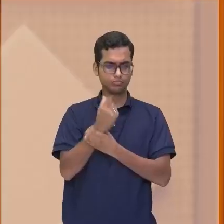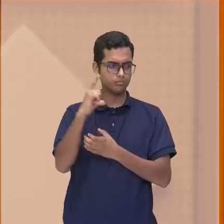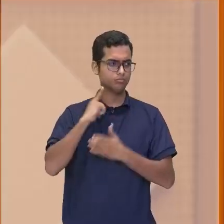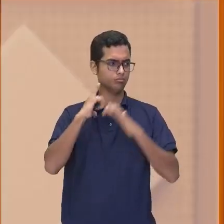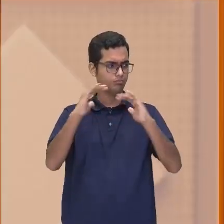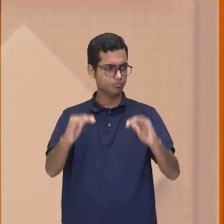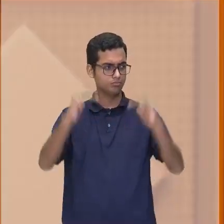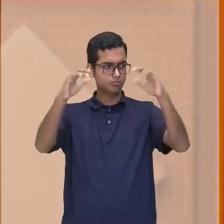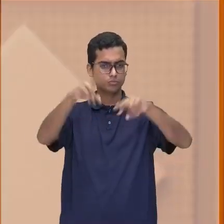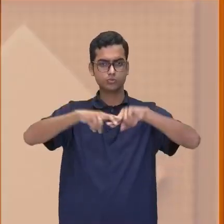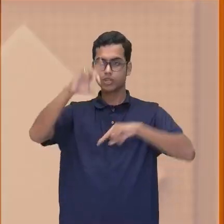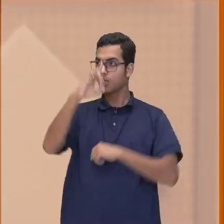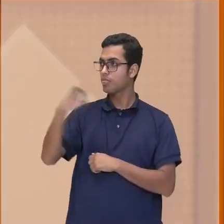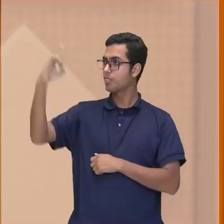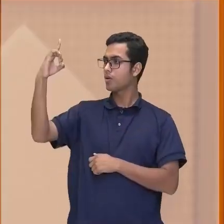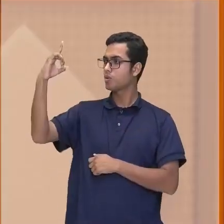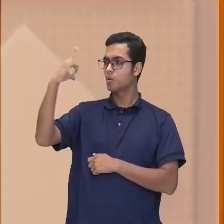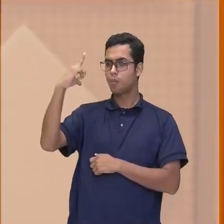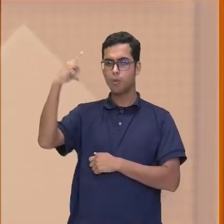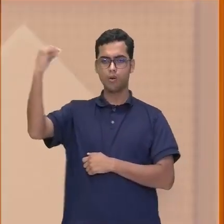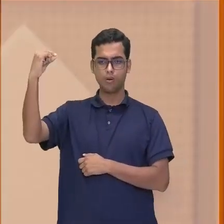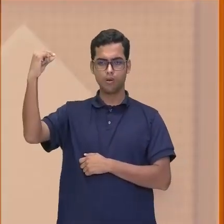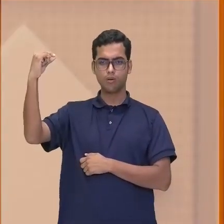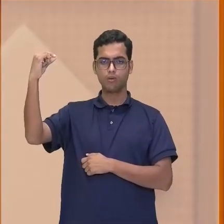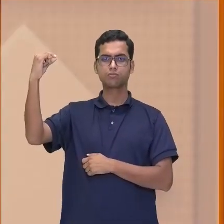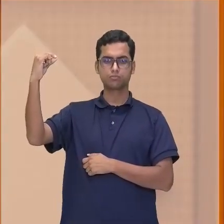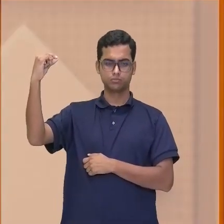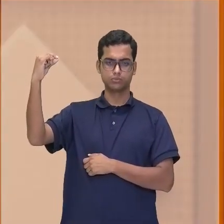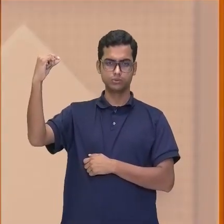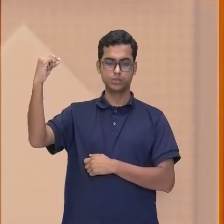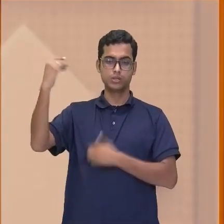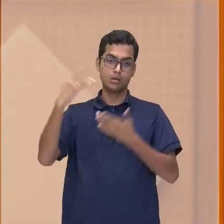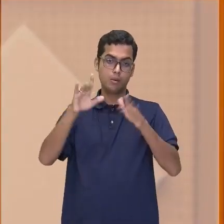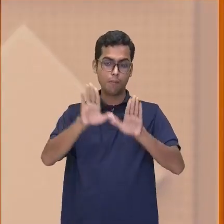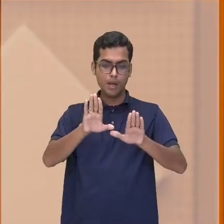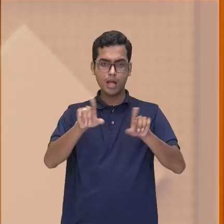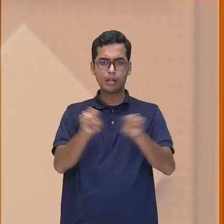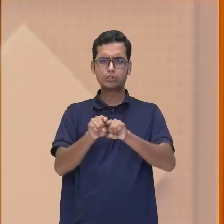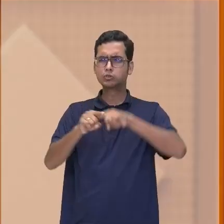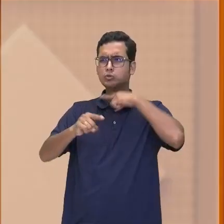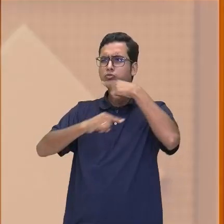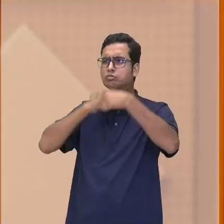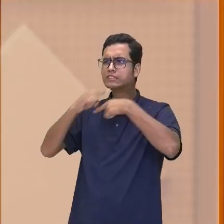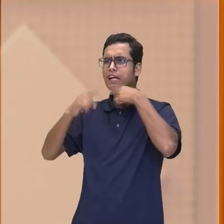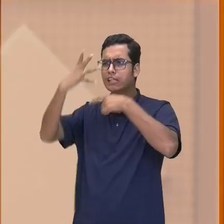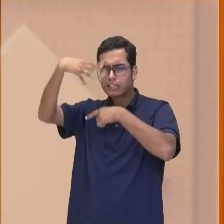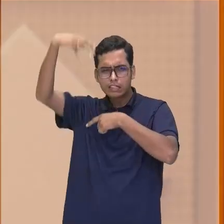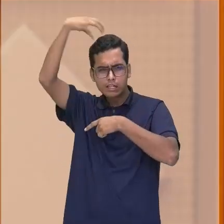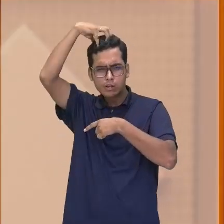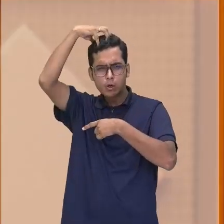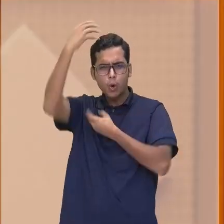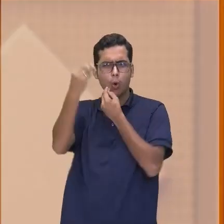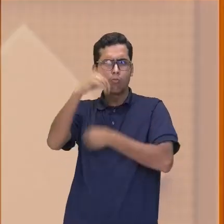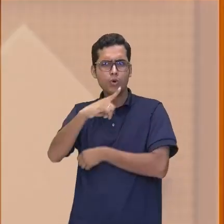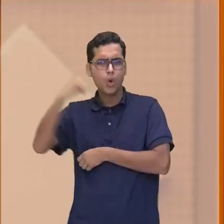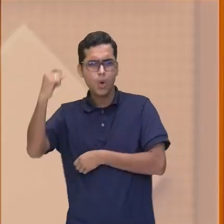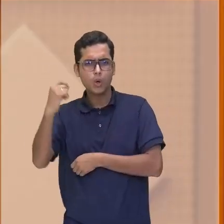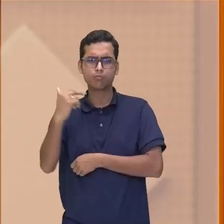porque Deus o colocou naquela função, logo a sua autoridade nunca deverá ser questionada e nem